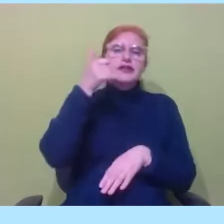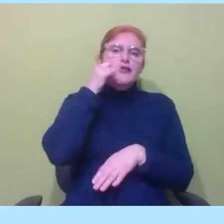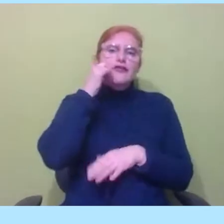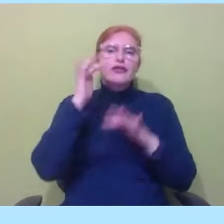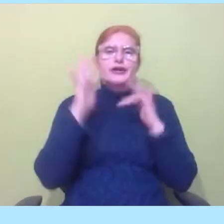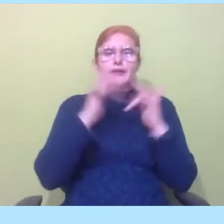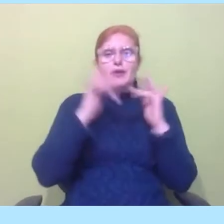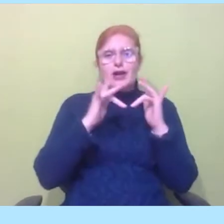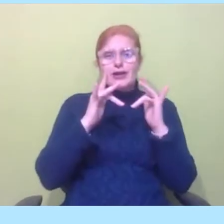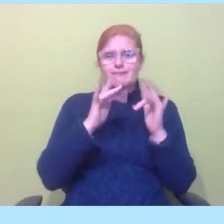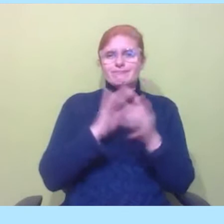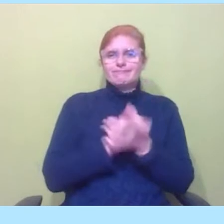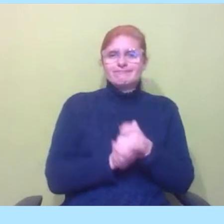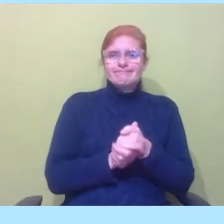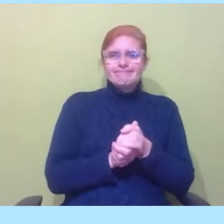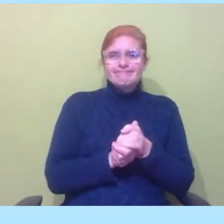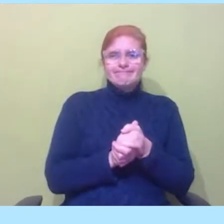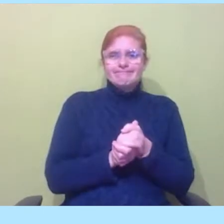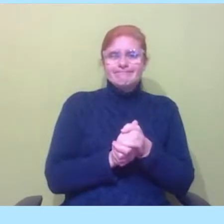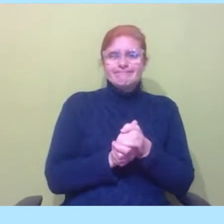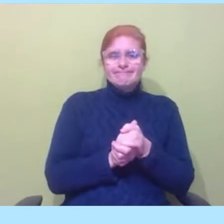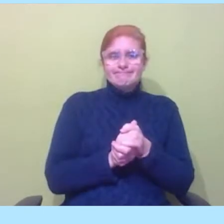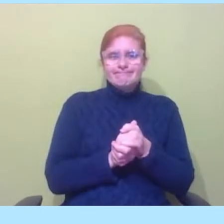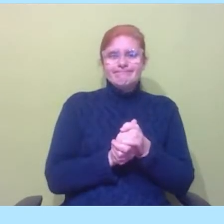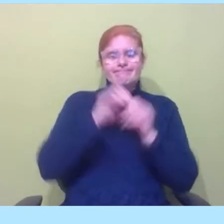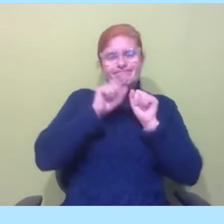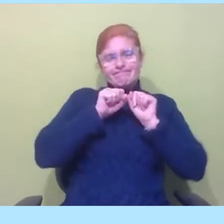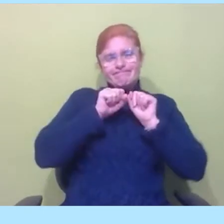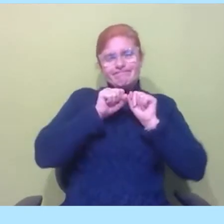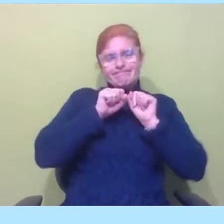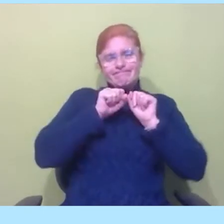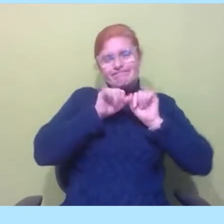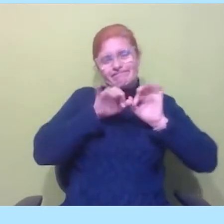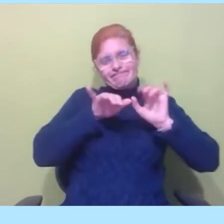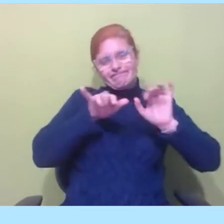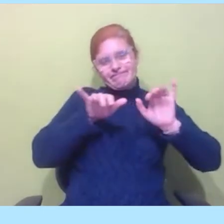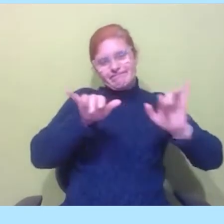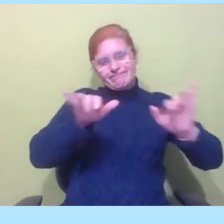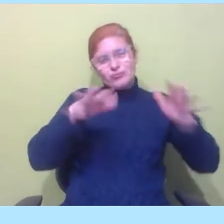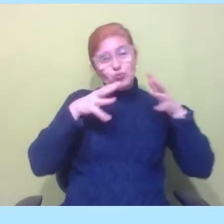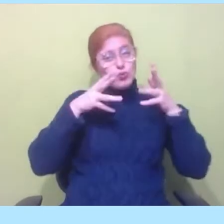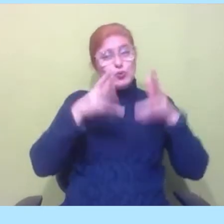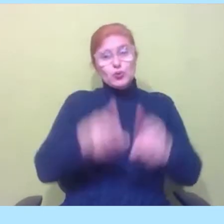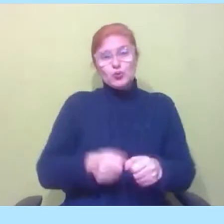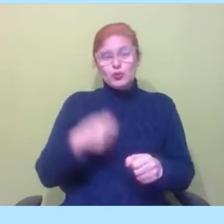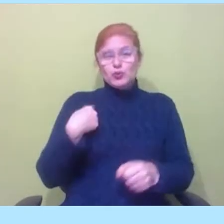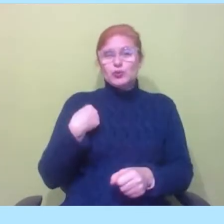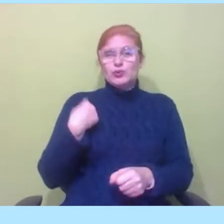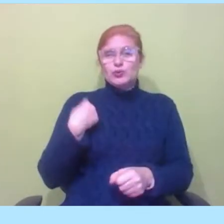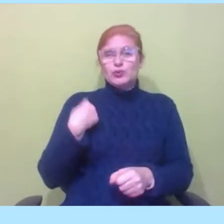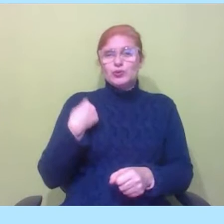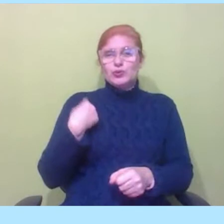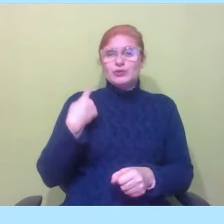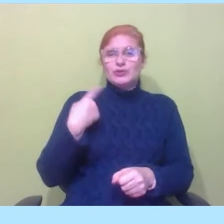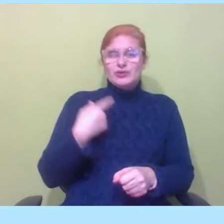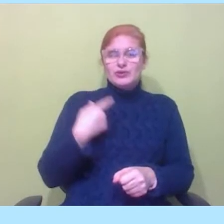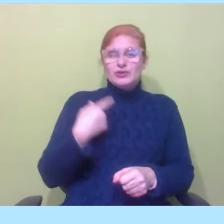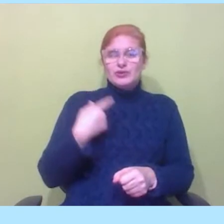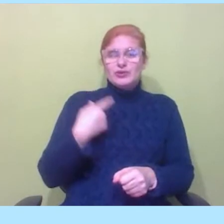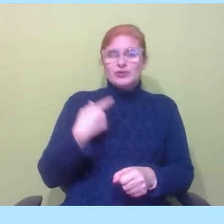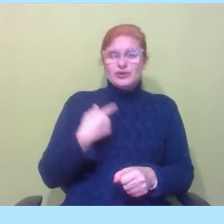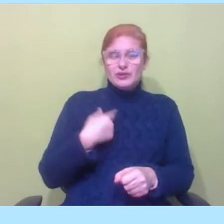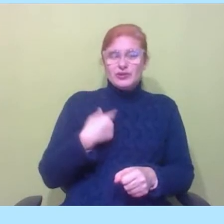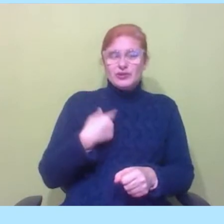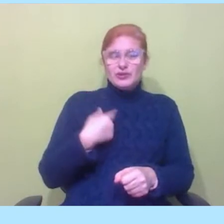Ela popularizou tudo o que ela tornou exatamente isso.